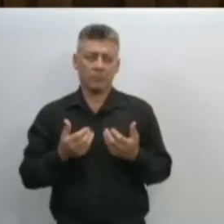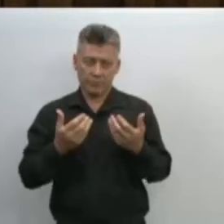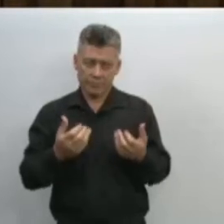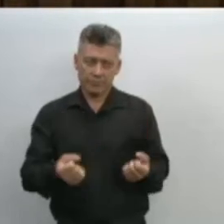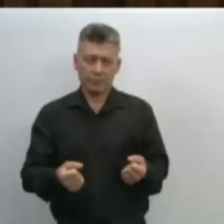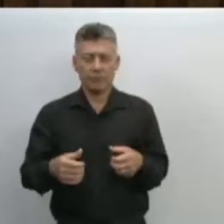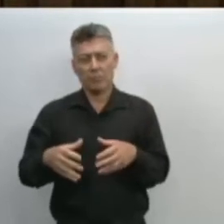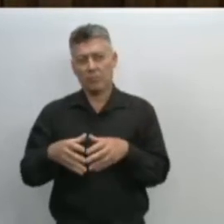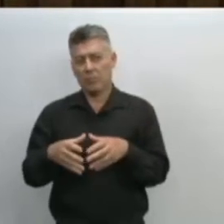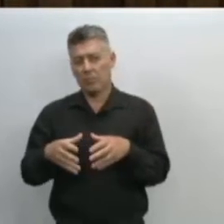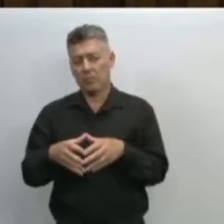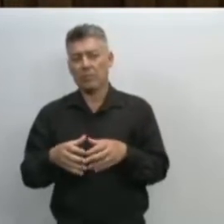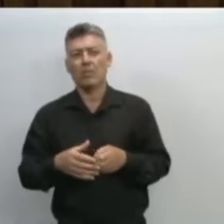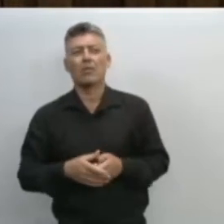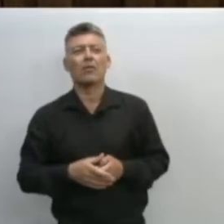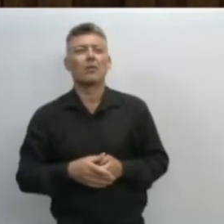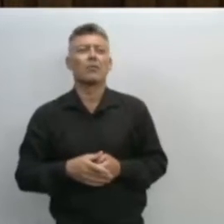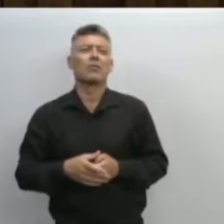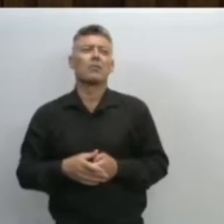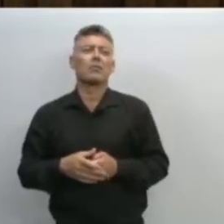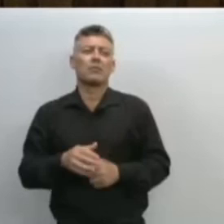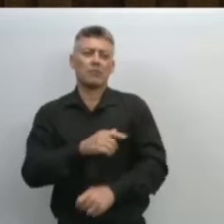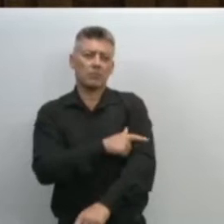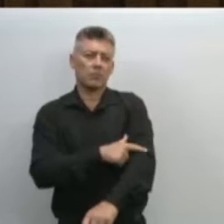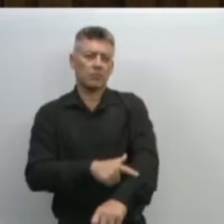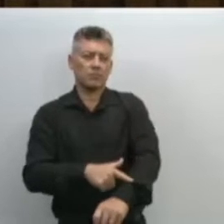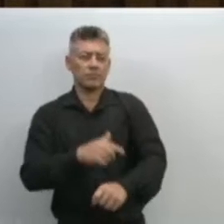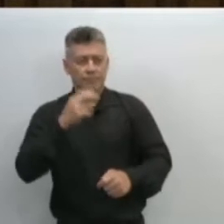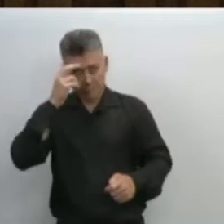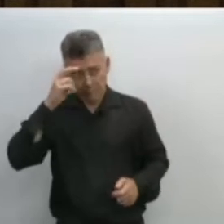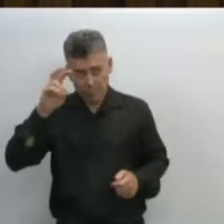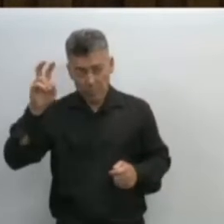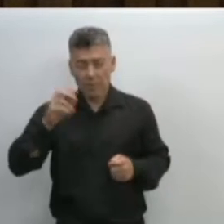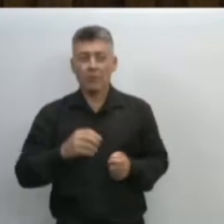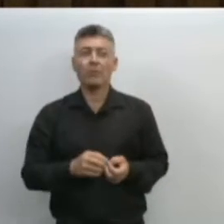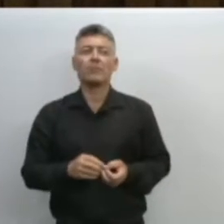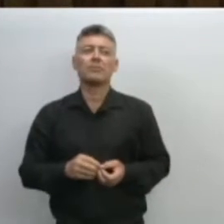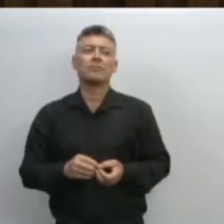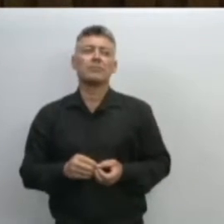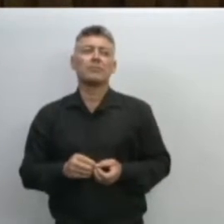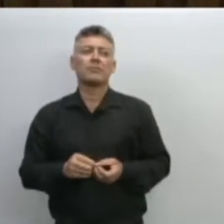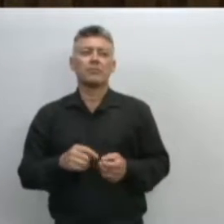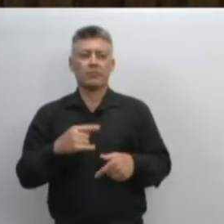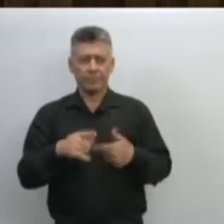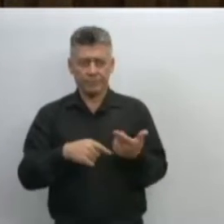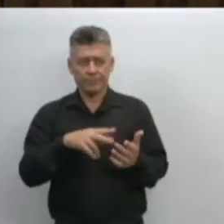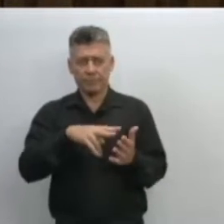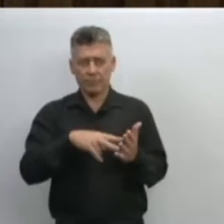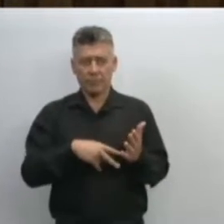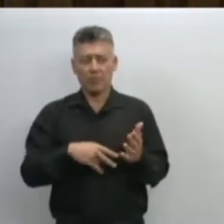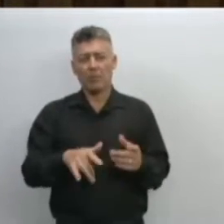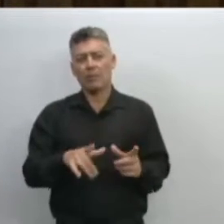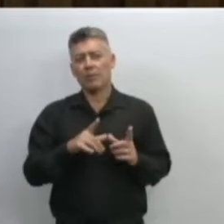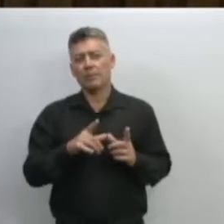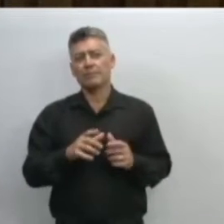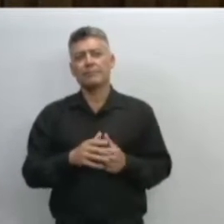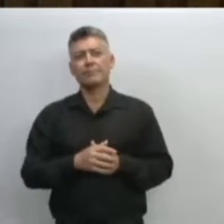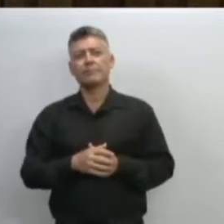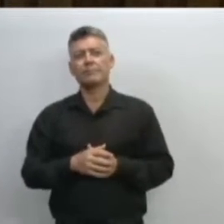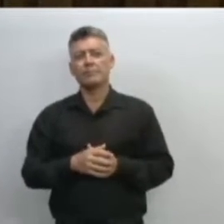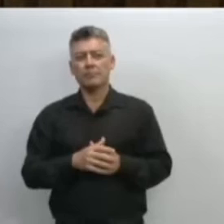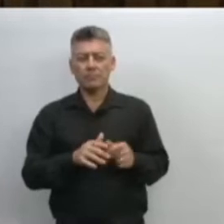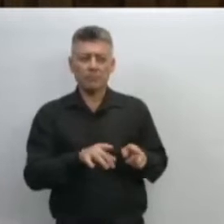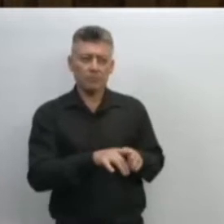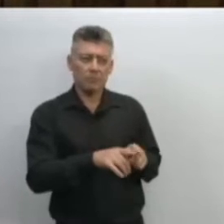na Comissão de Educação, Cultura, Ciência e Tecnologia. Depois de feita a leitura do projeto, feita a leitura também